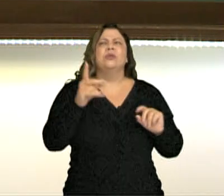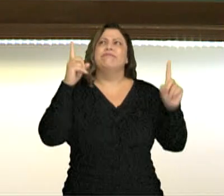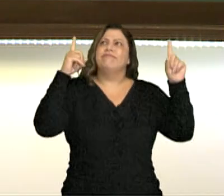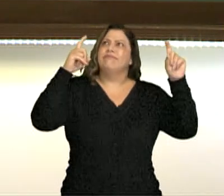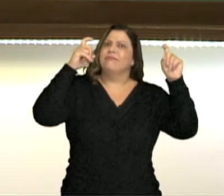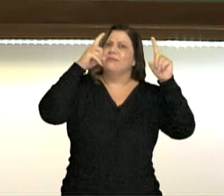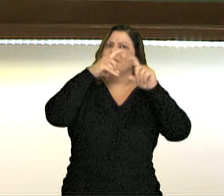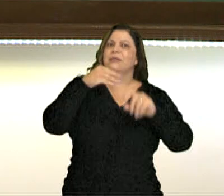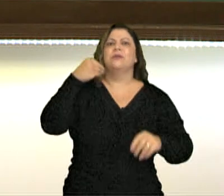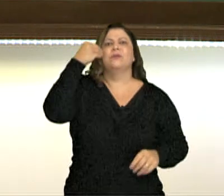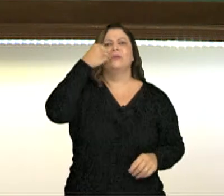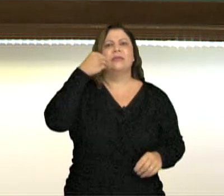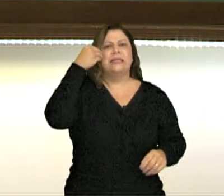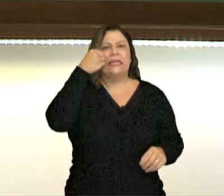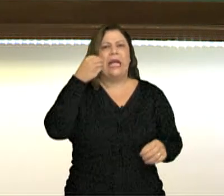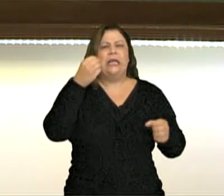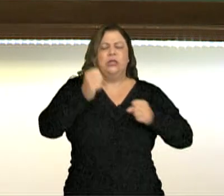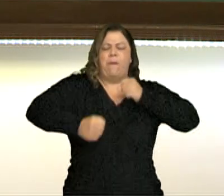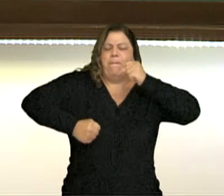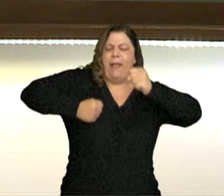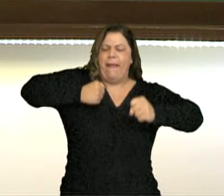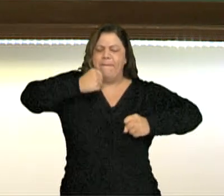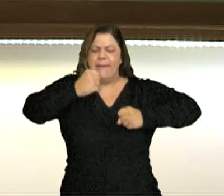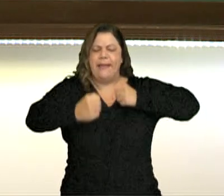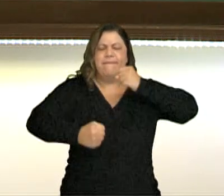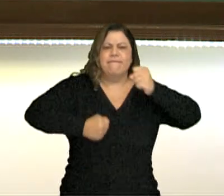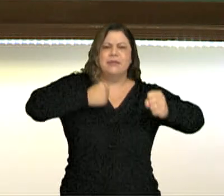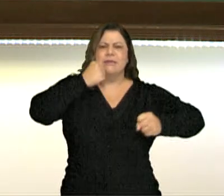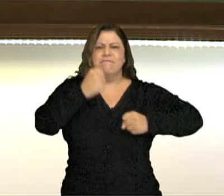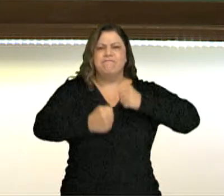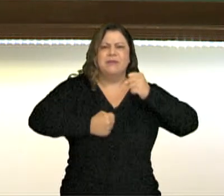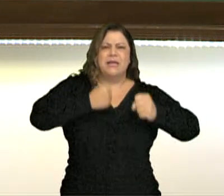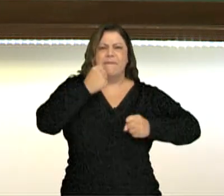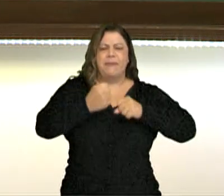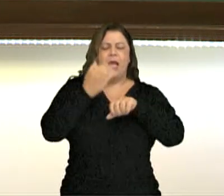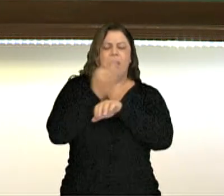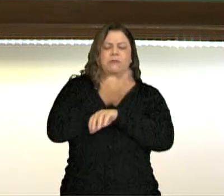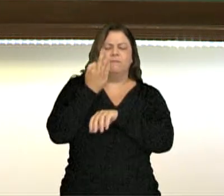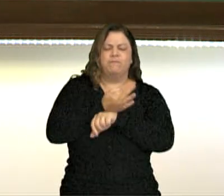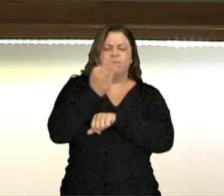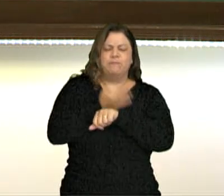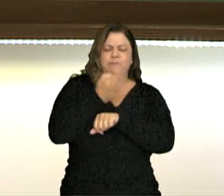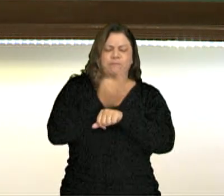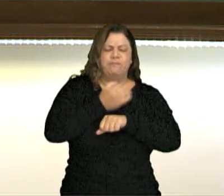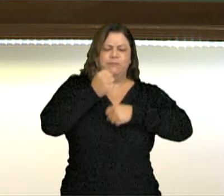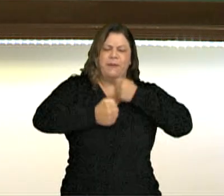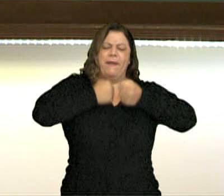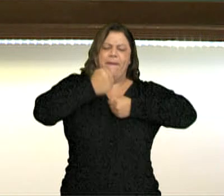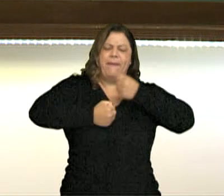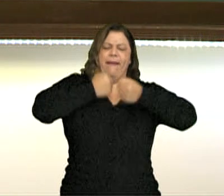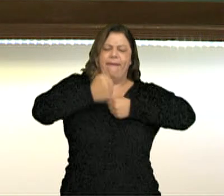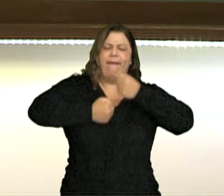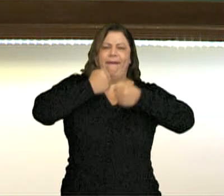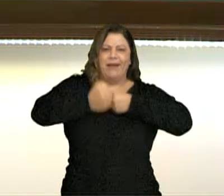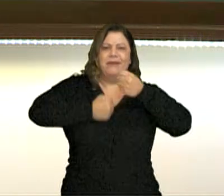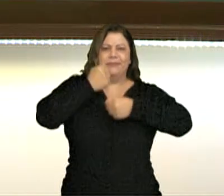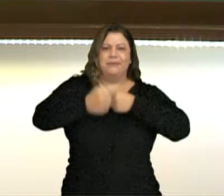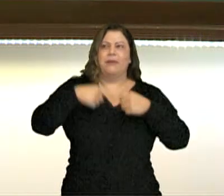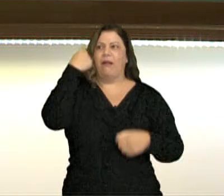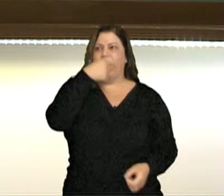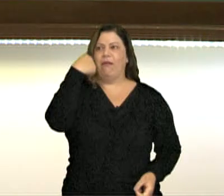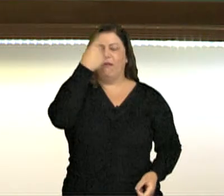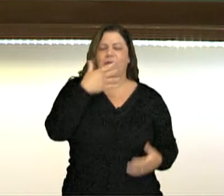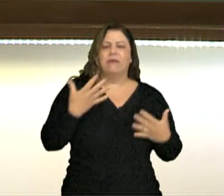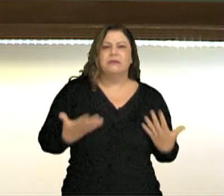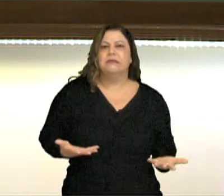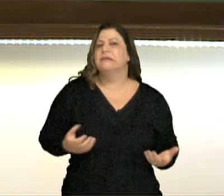difícil teste do Cooper, aquele teste de resistência, que vocês precisam ficar correndo por um longo período de tempo no